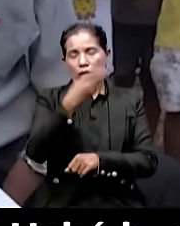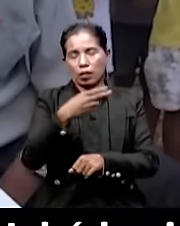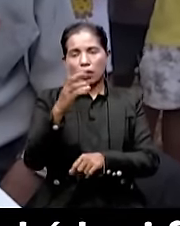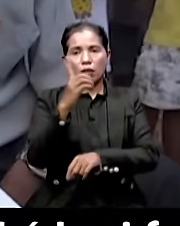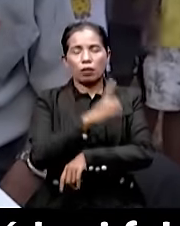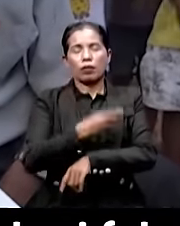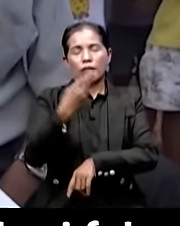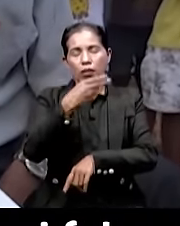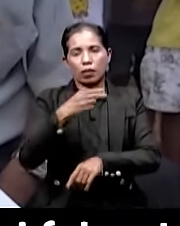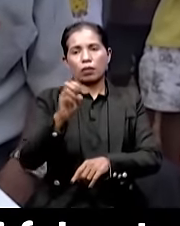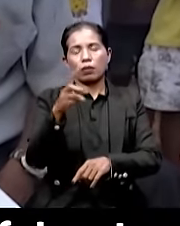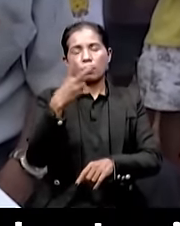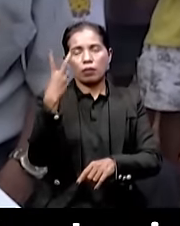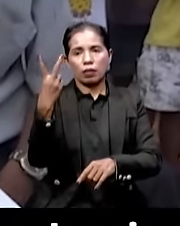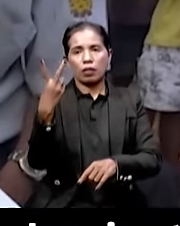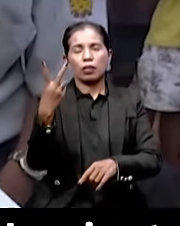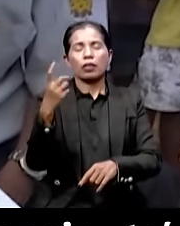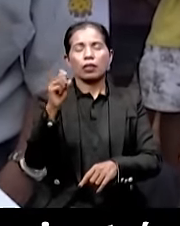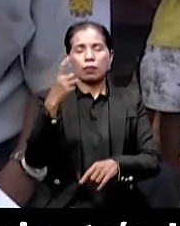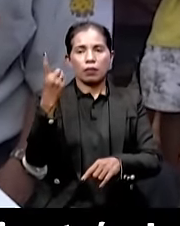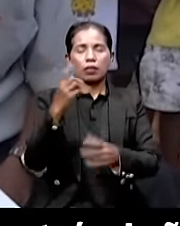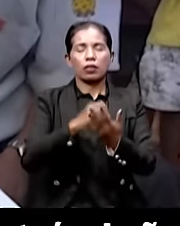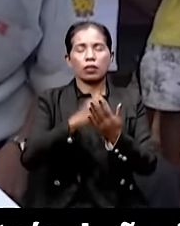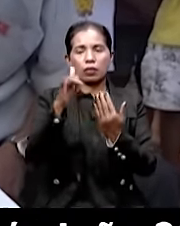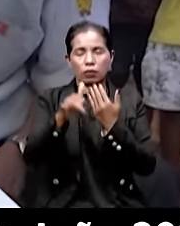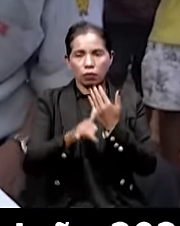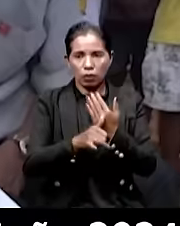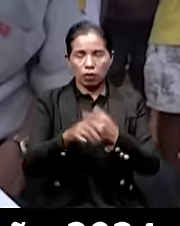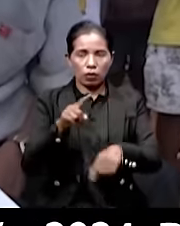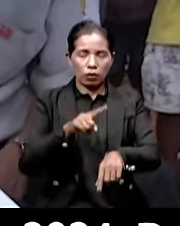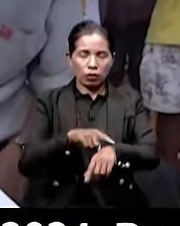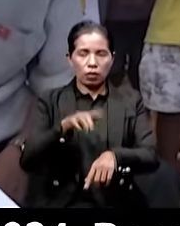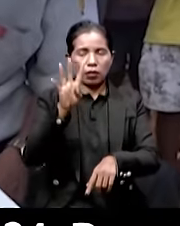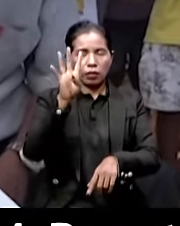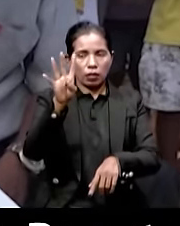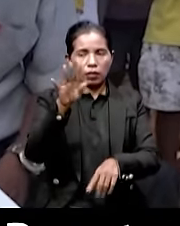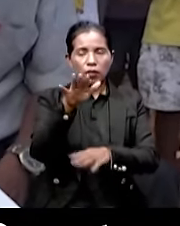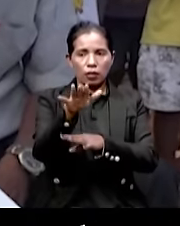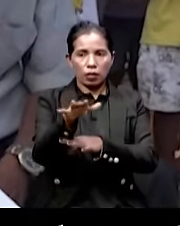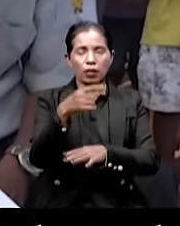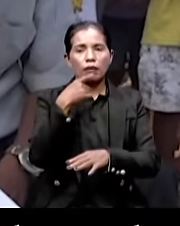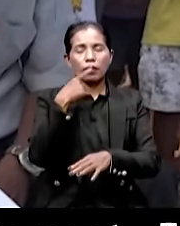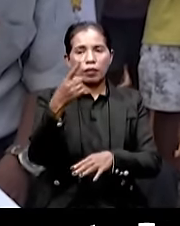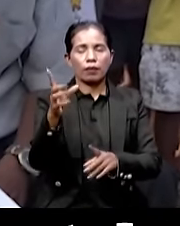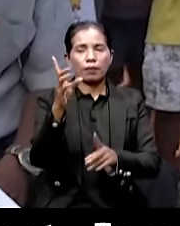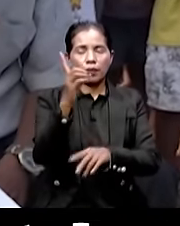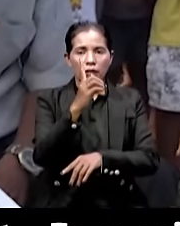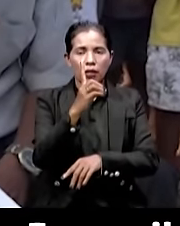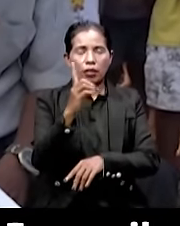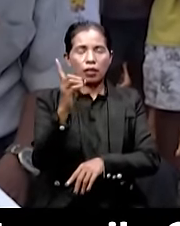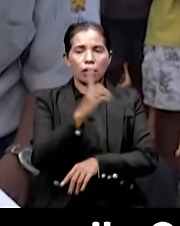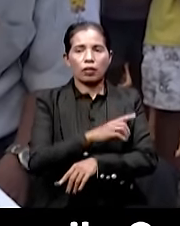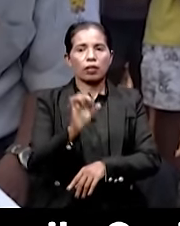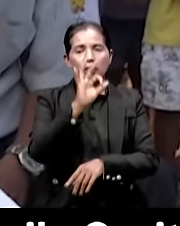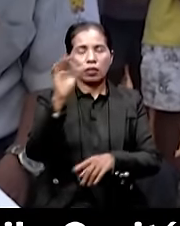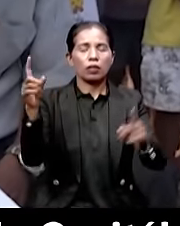de julho 2024, ho oras tuku hat lokraik. Hate tendehan iha loron sexta-feira